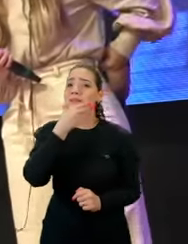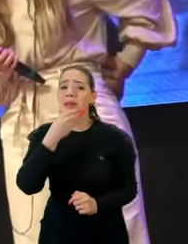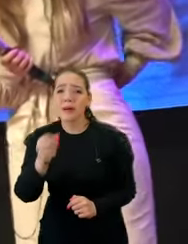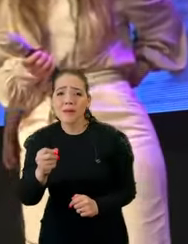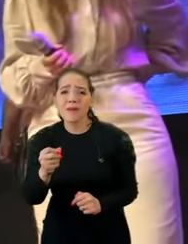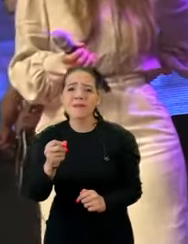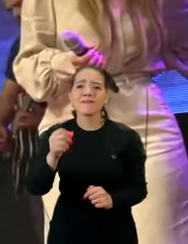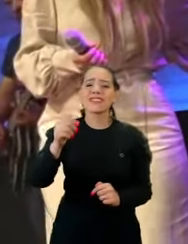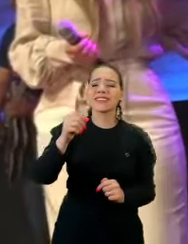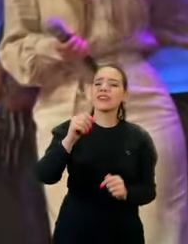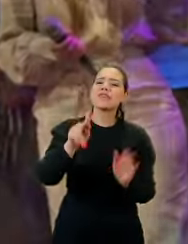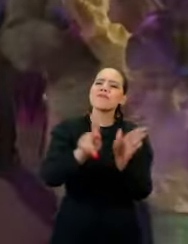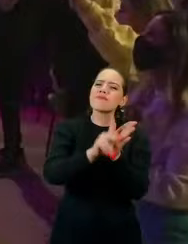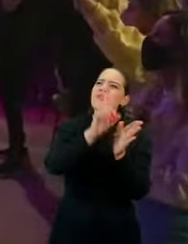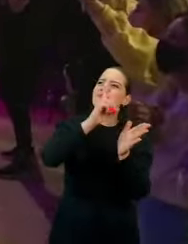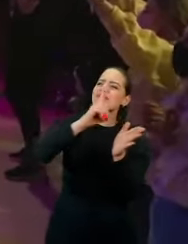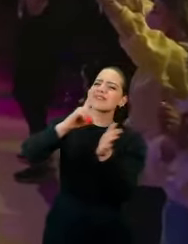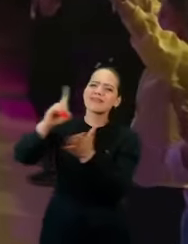vê-lo face a face.